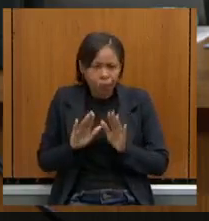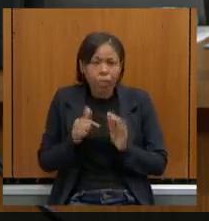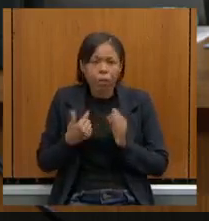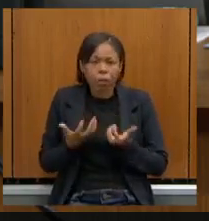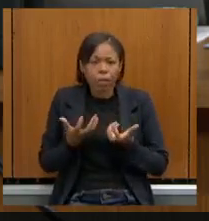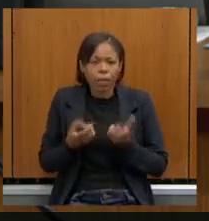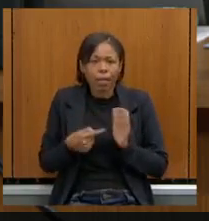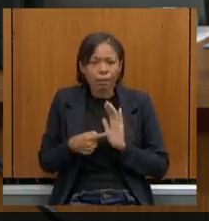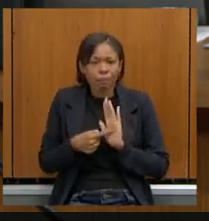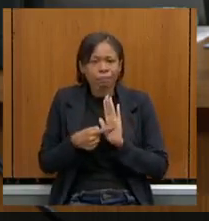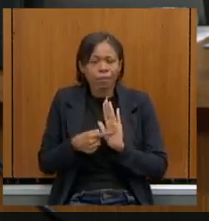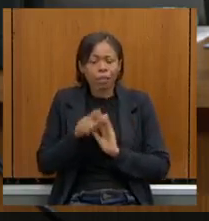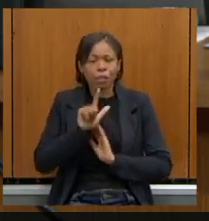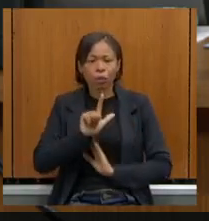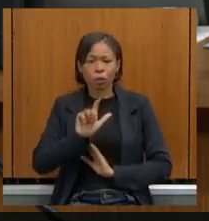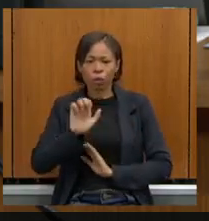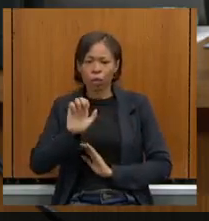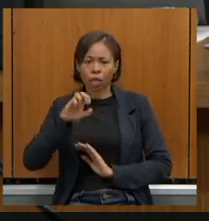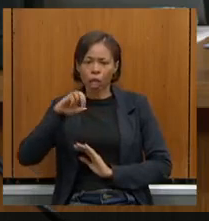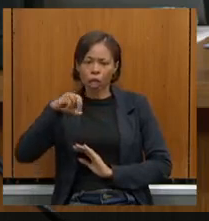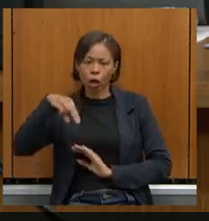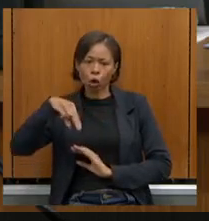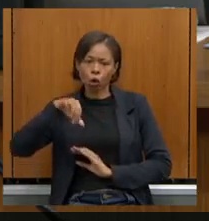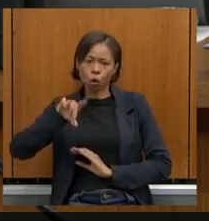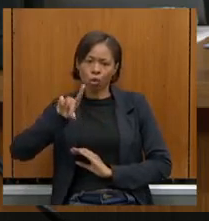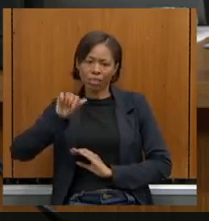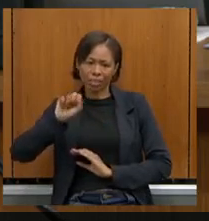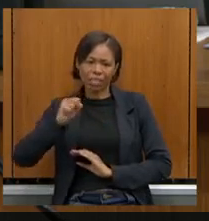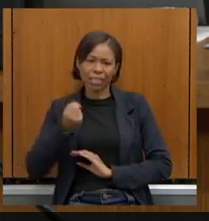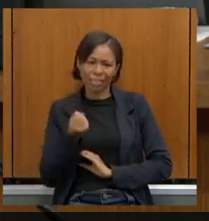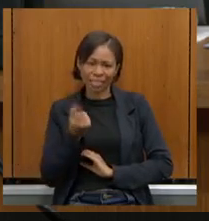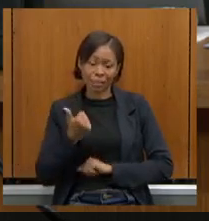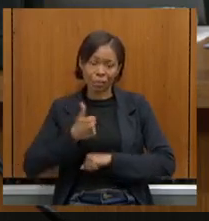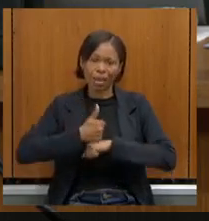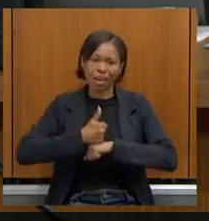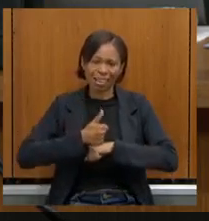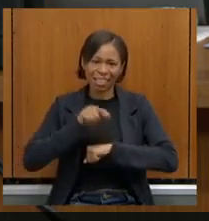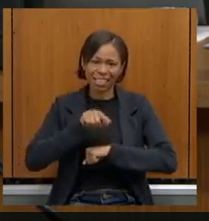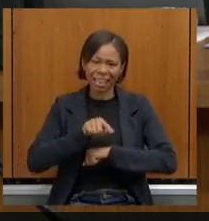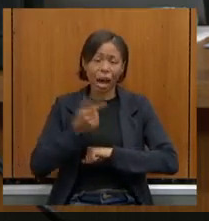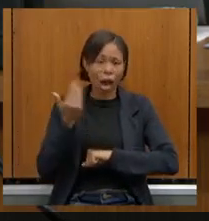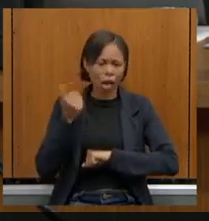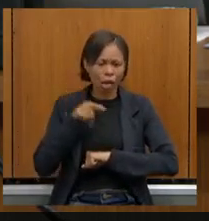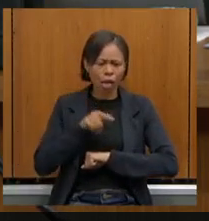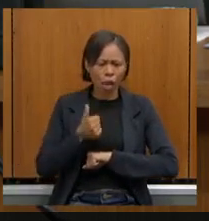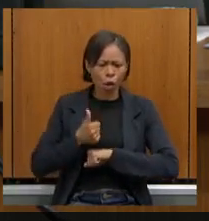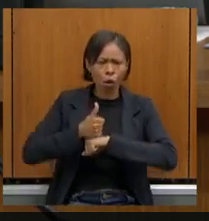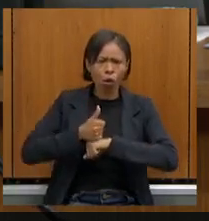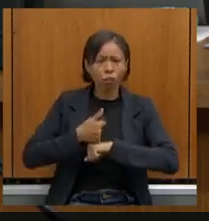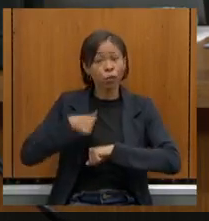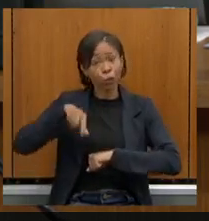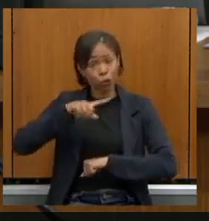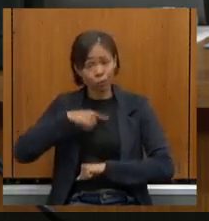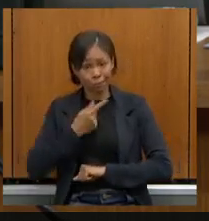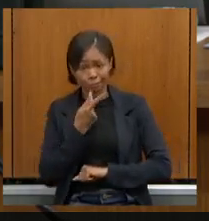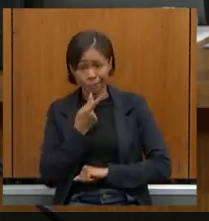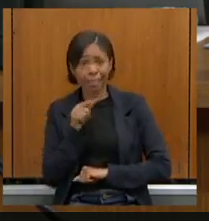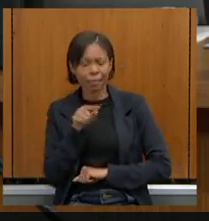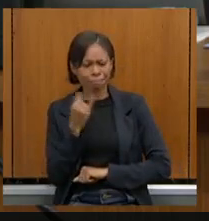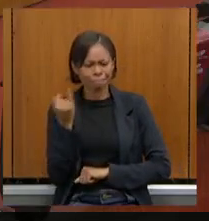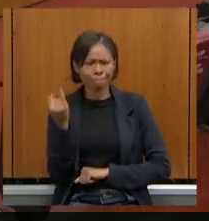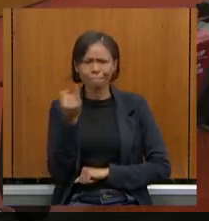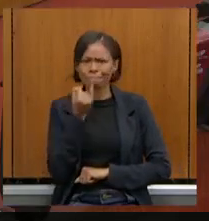esse mandato do Leônidas quando ele assumiu não é presidente? Nós falávamos da importância que seria